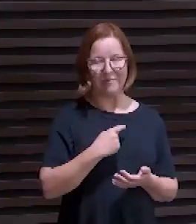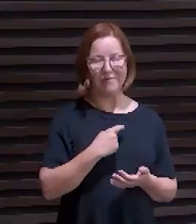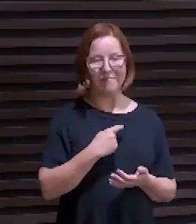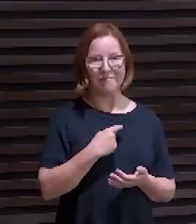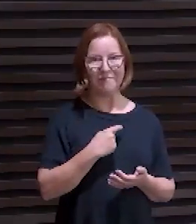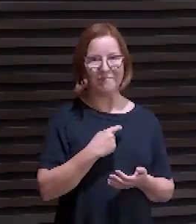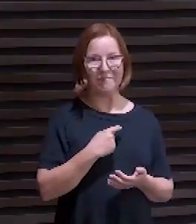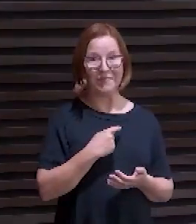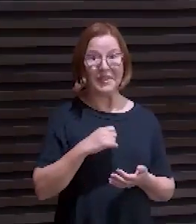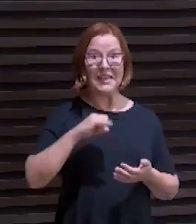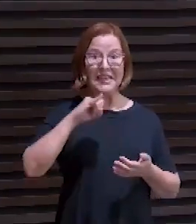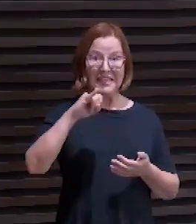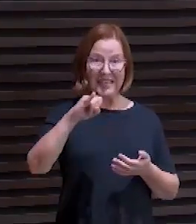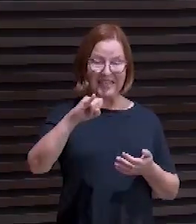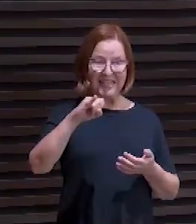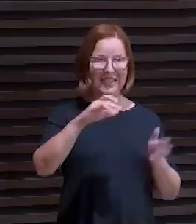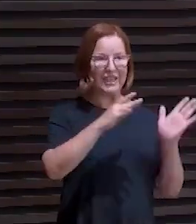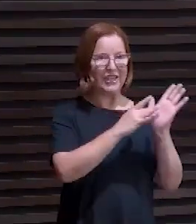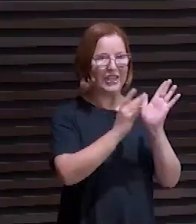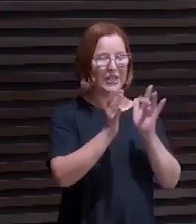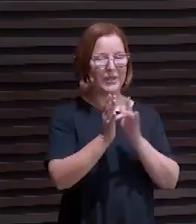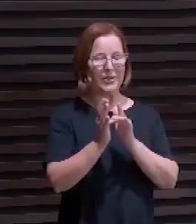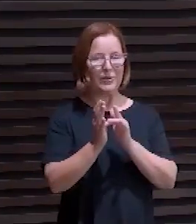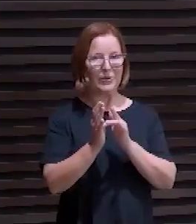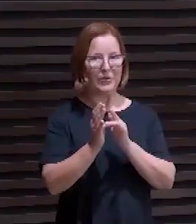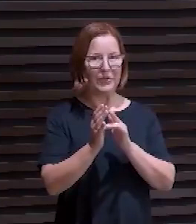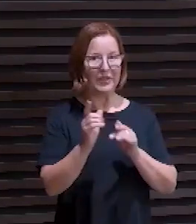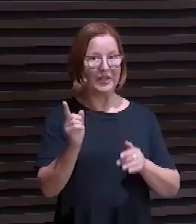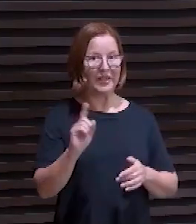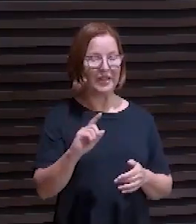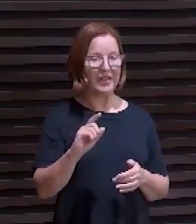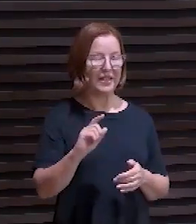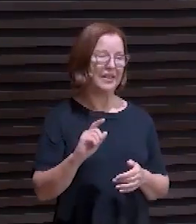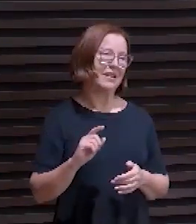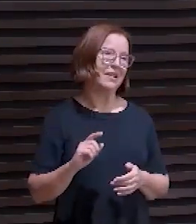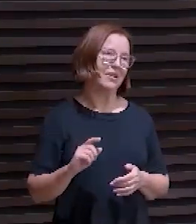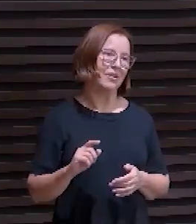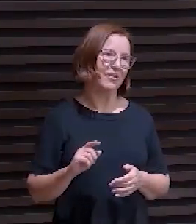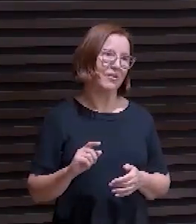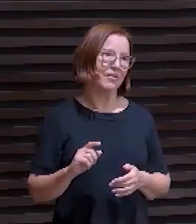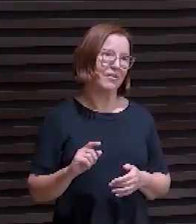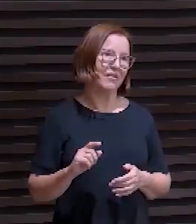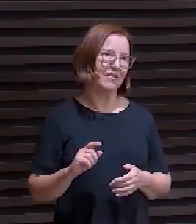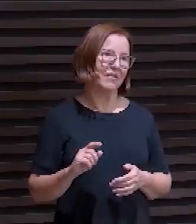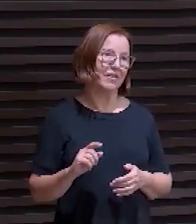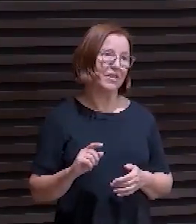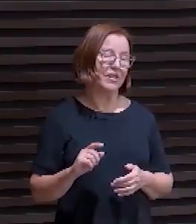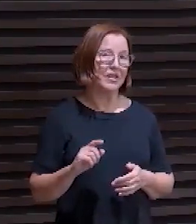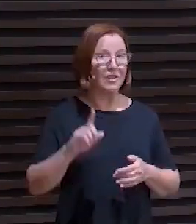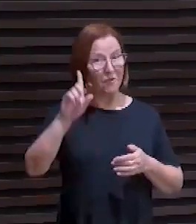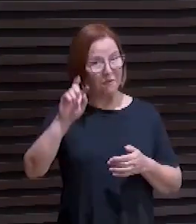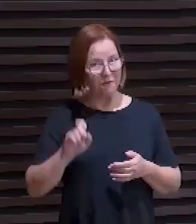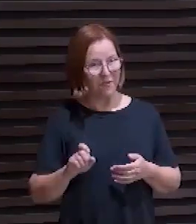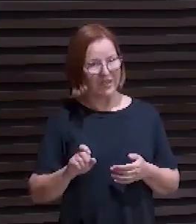Se ele não fosse uma pessoa sem pecado.